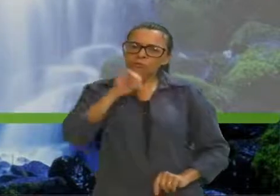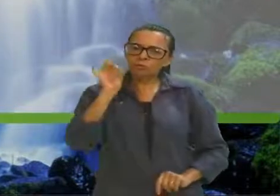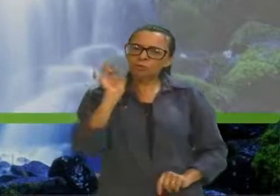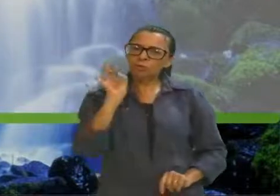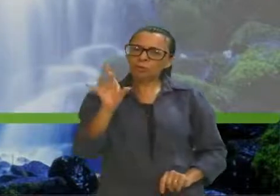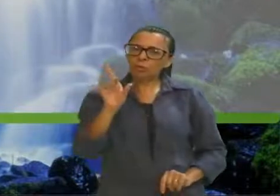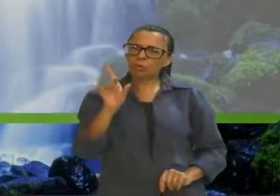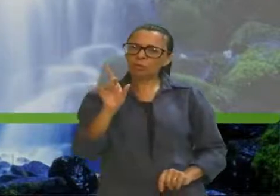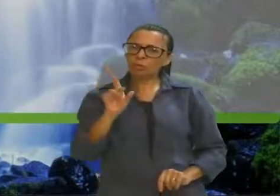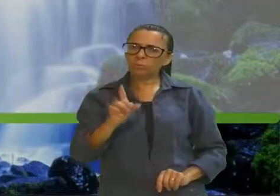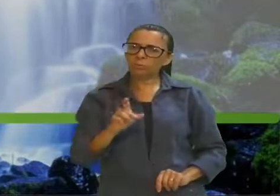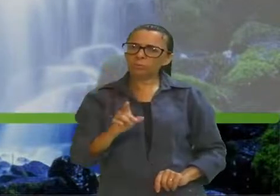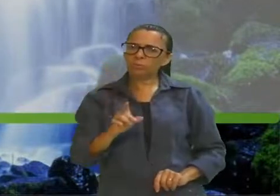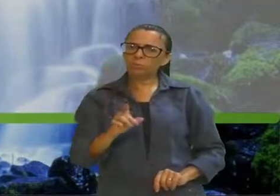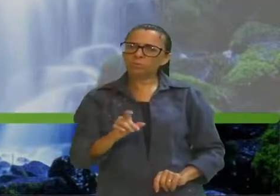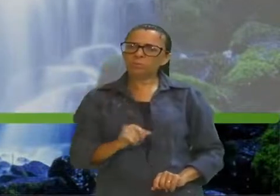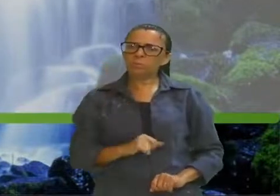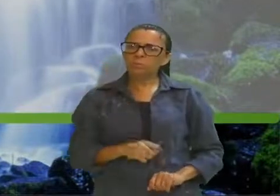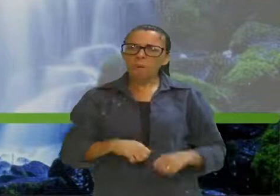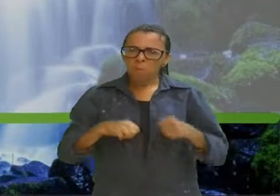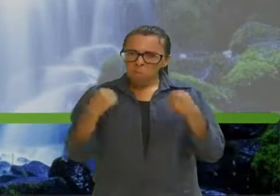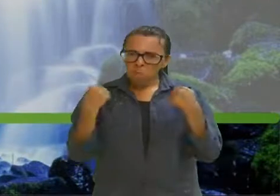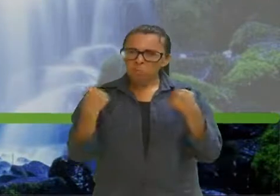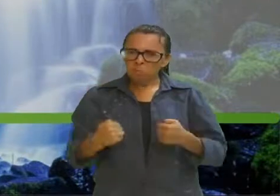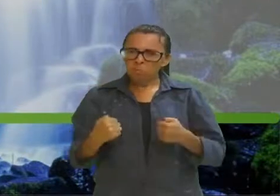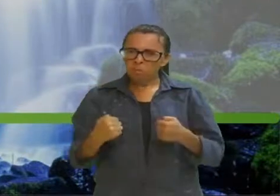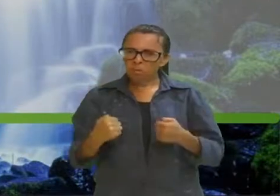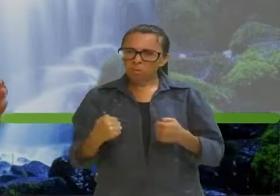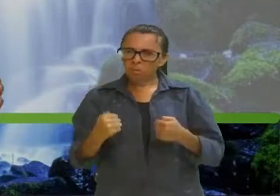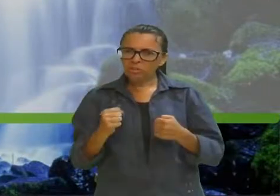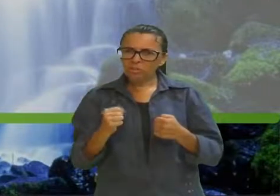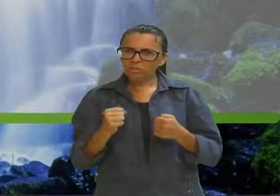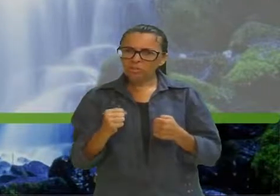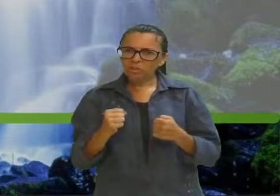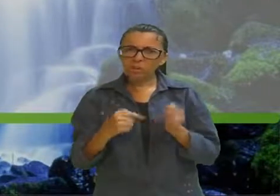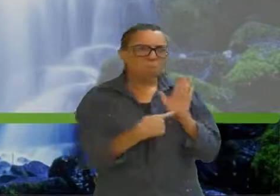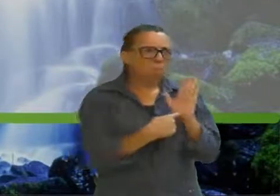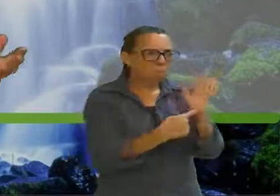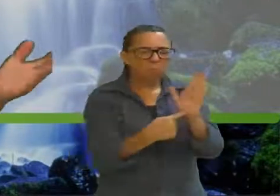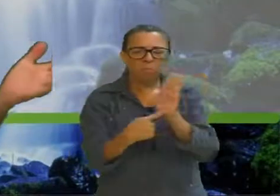alguém pode estar perguntando aí agora, mas como que eu faço